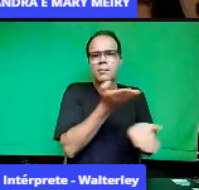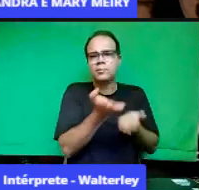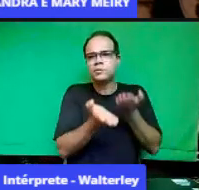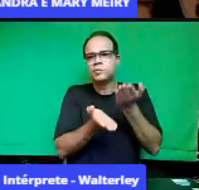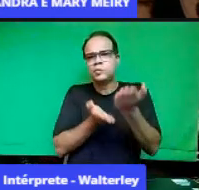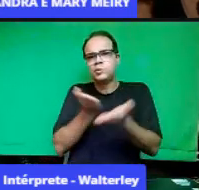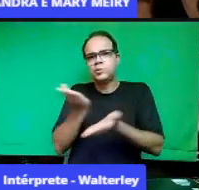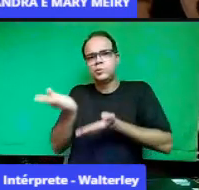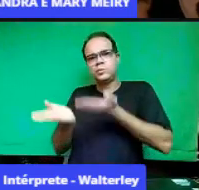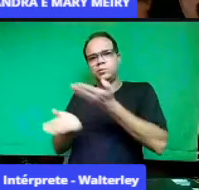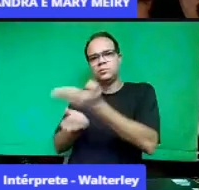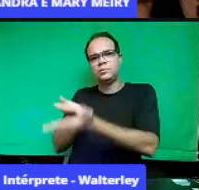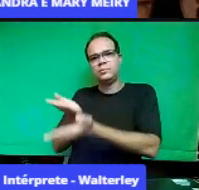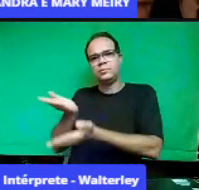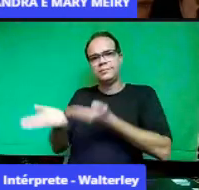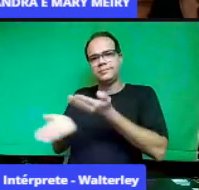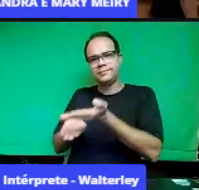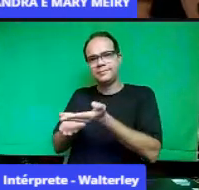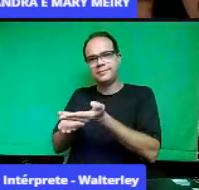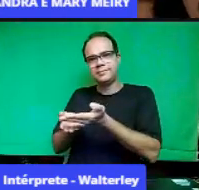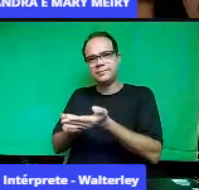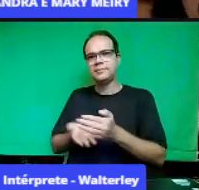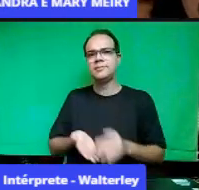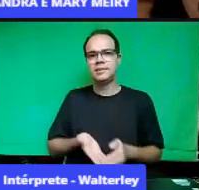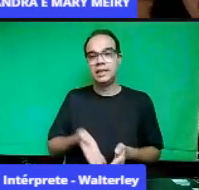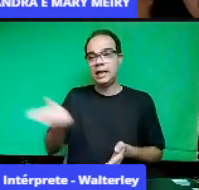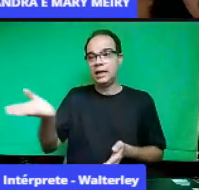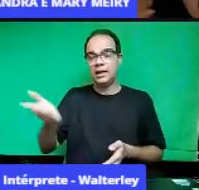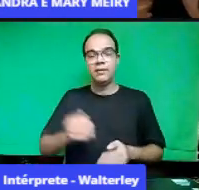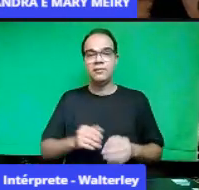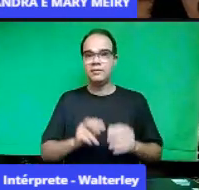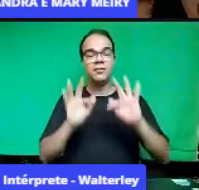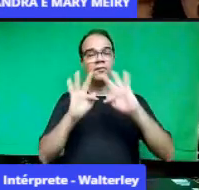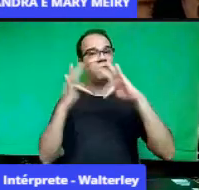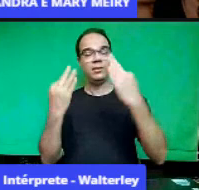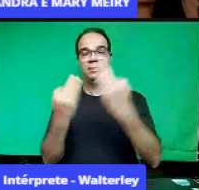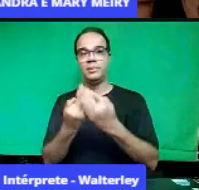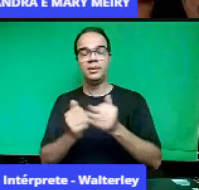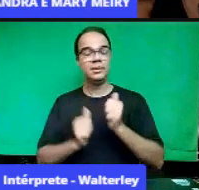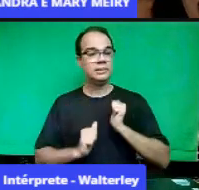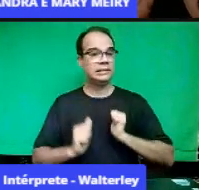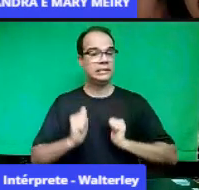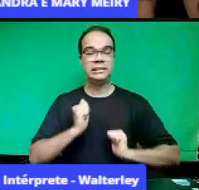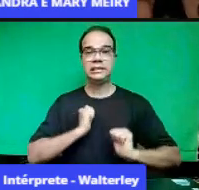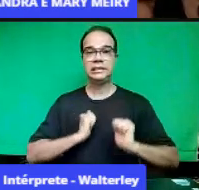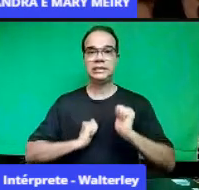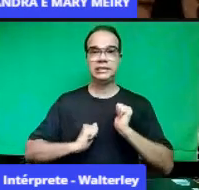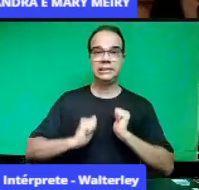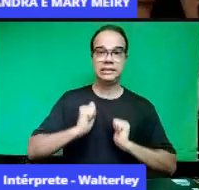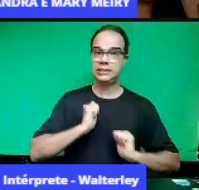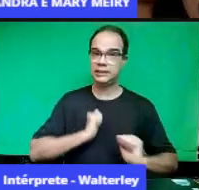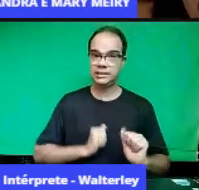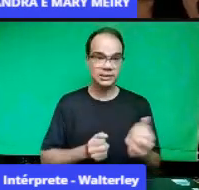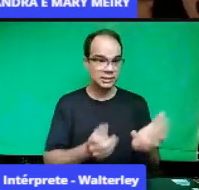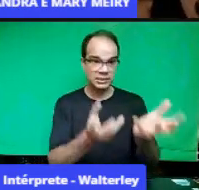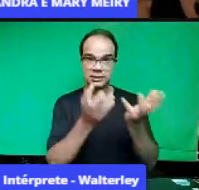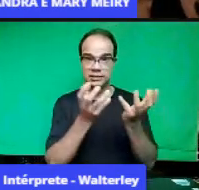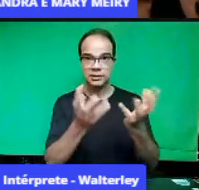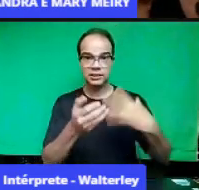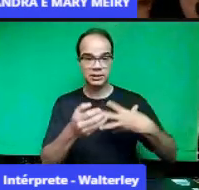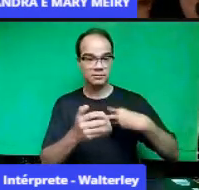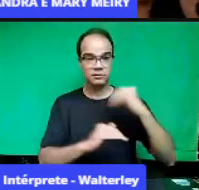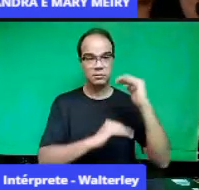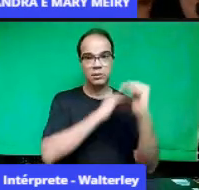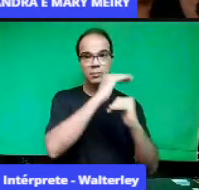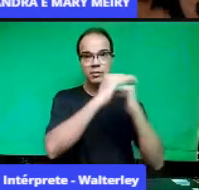Parceria com essa família, que tem tantas ansiedades, que tem tantas inseguranças e que busca um